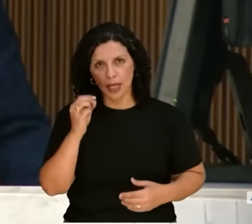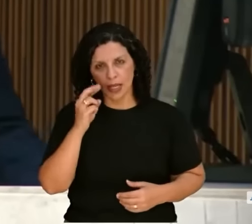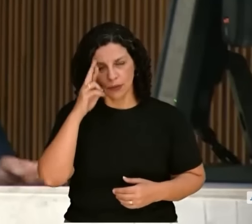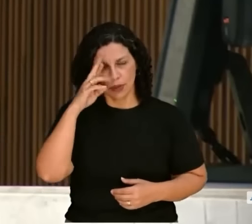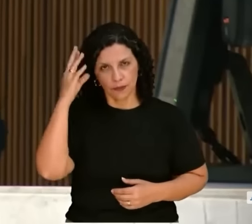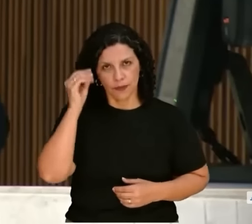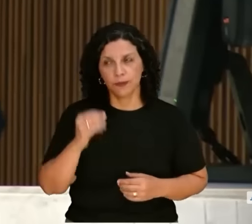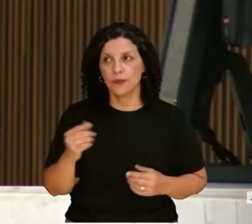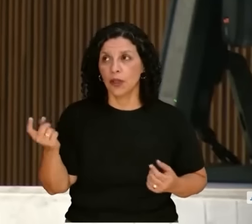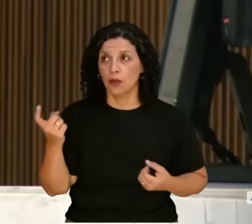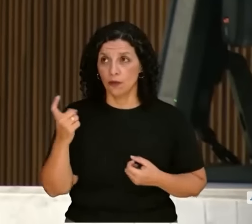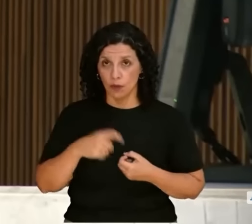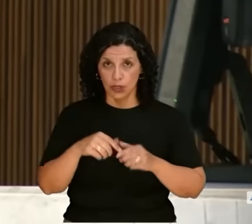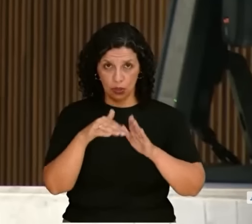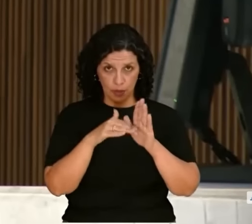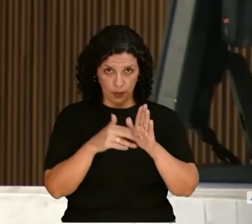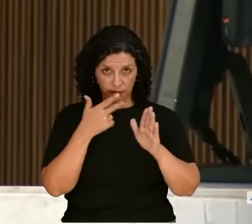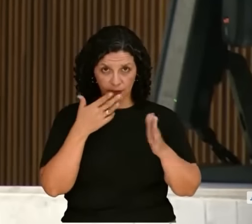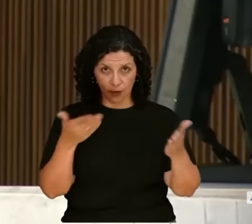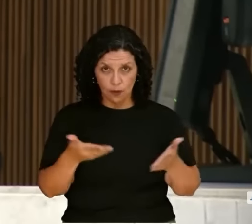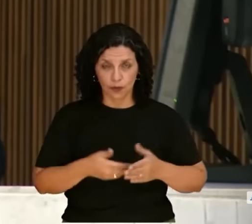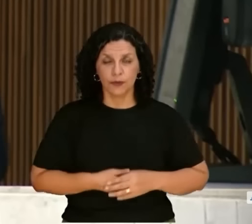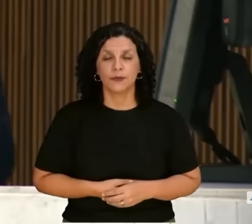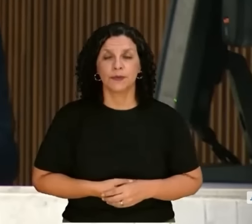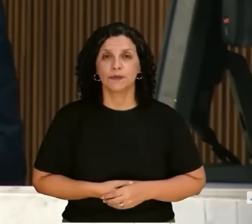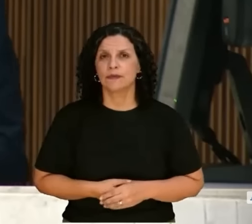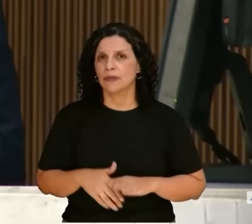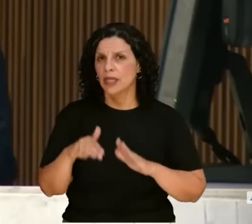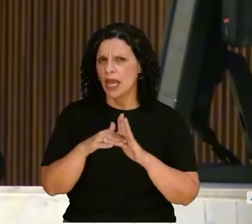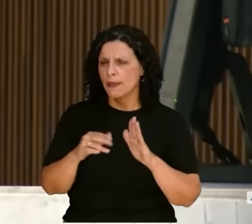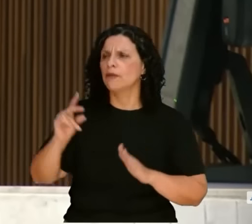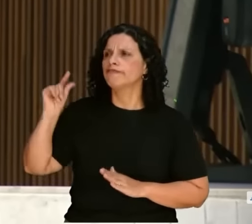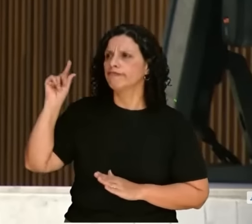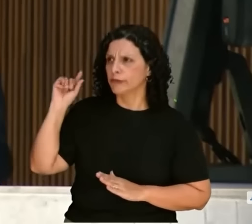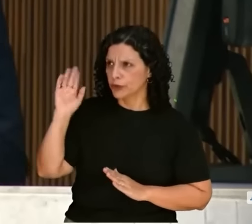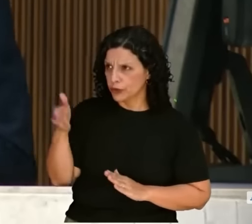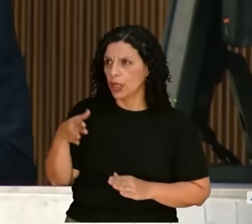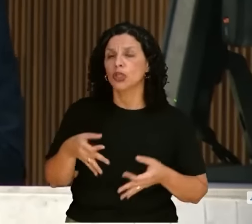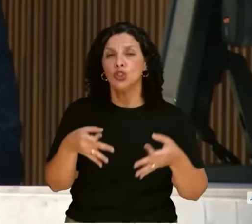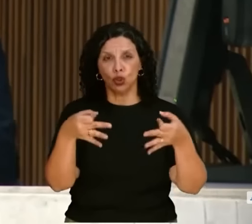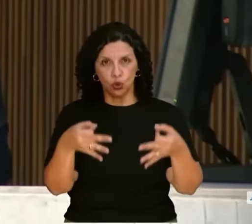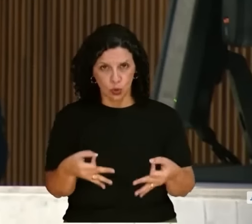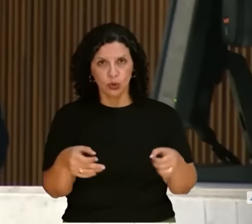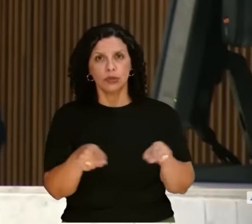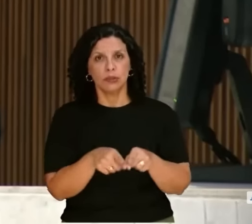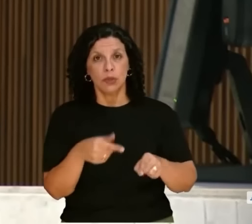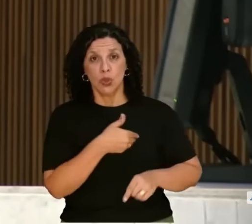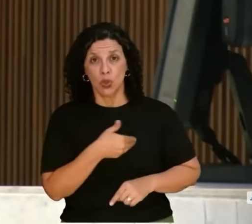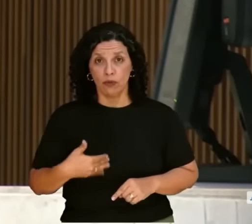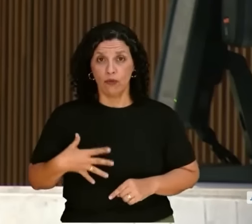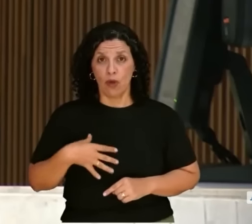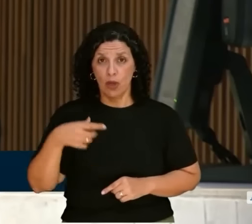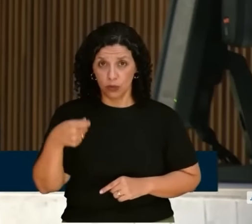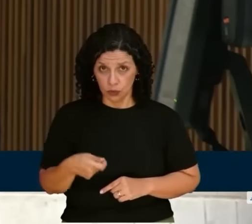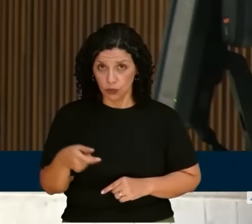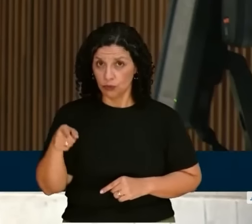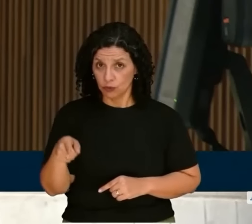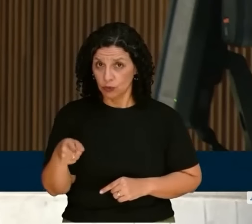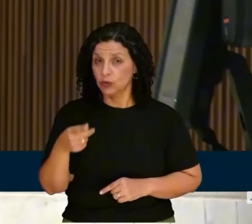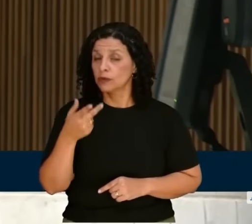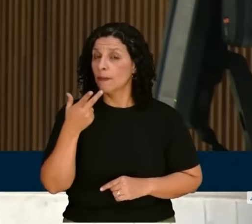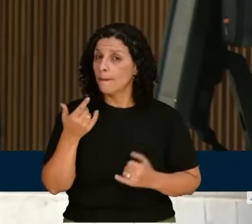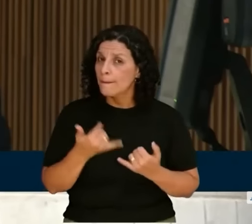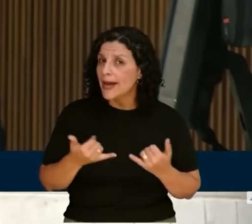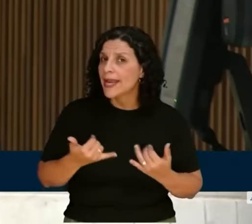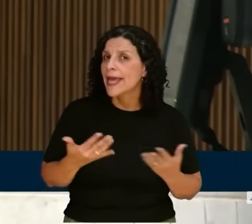forma. Voltando à pauta que eu ia falar hoje, é uma pauta antiga, uma pauta justa, uma pauta que o governo Ratinho Júnior